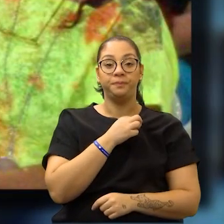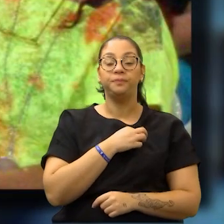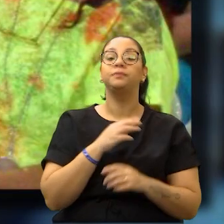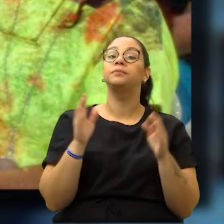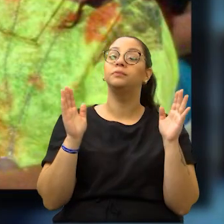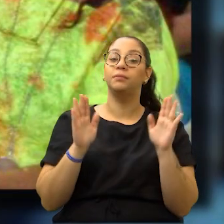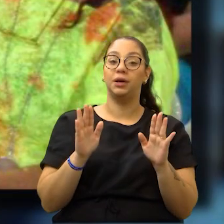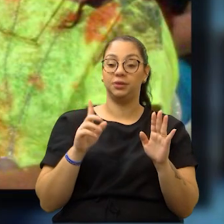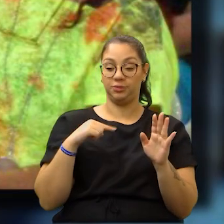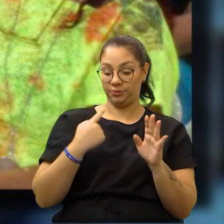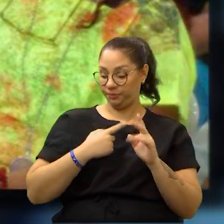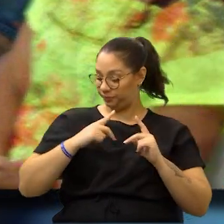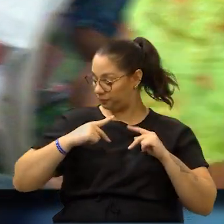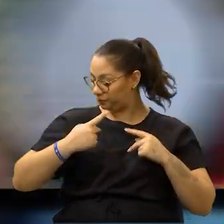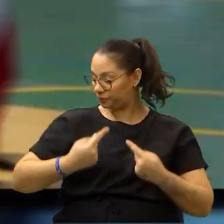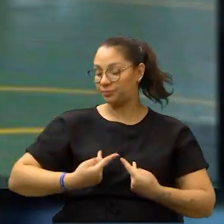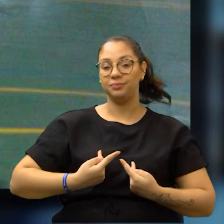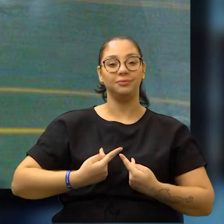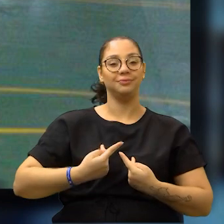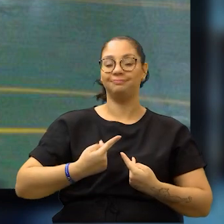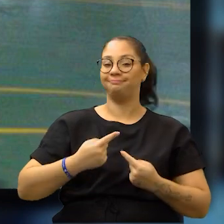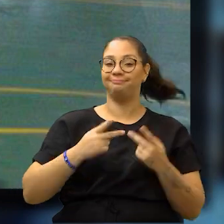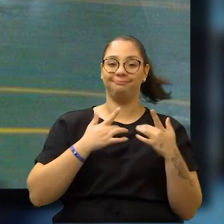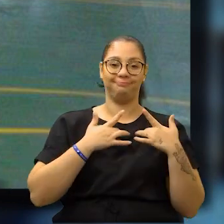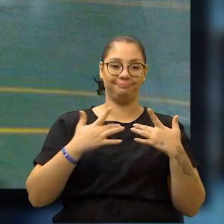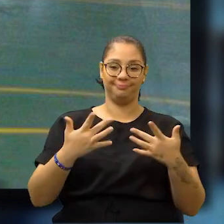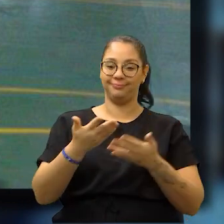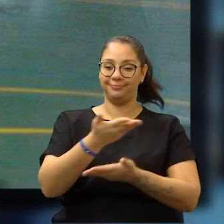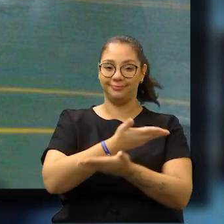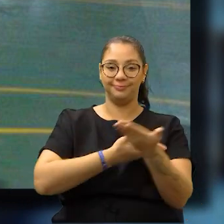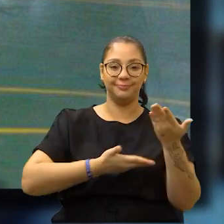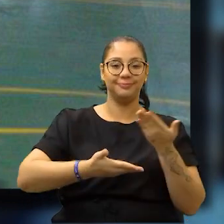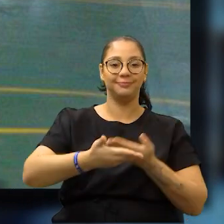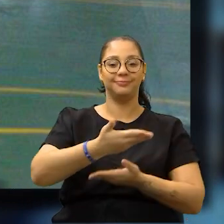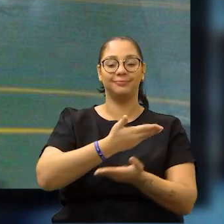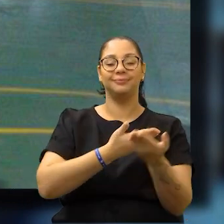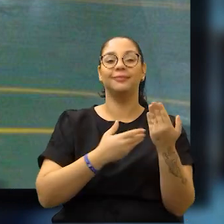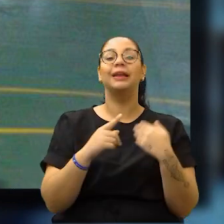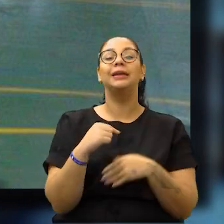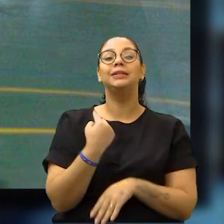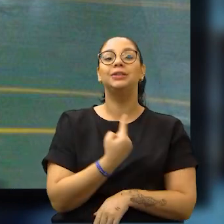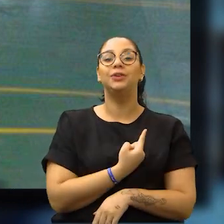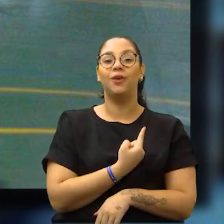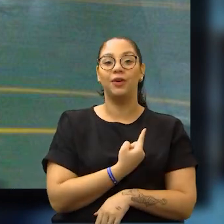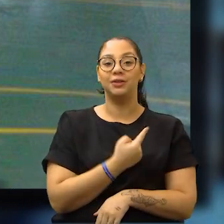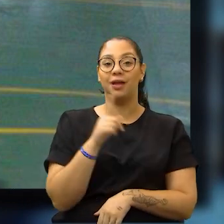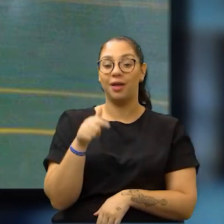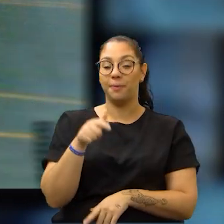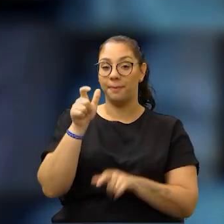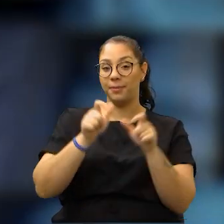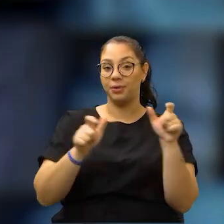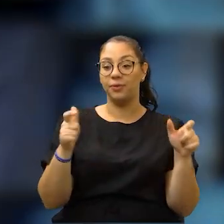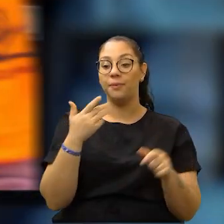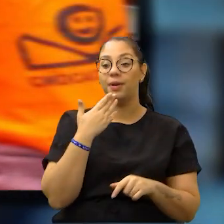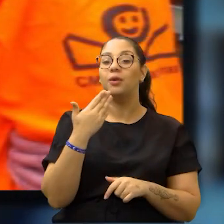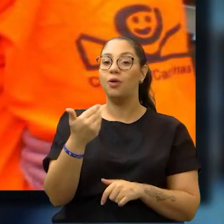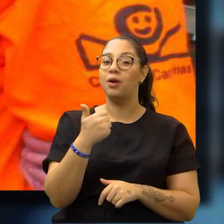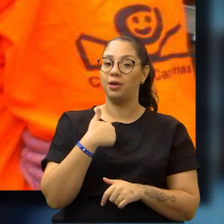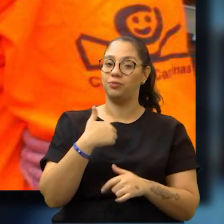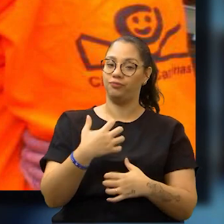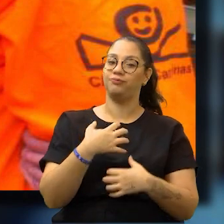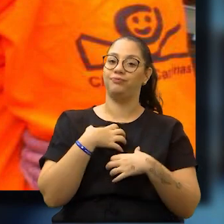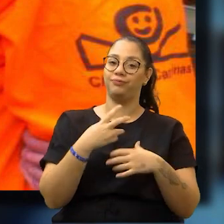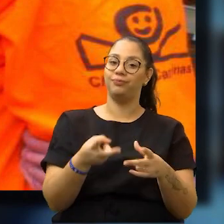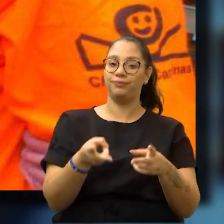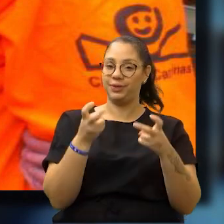gente se humaniza com a solidariedade. A solidariedade faz a gente ser uma pessoa melhor. Eu sinto